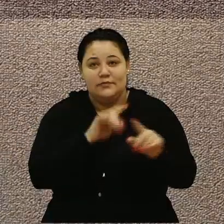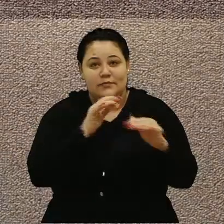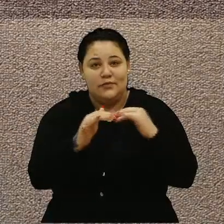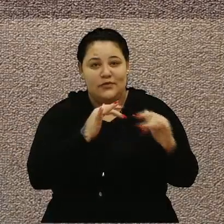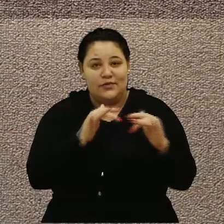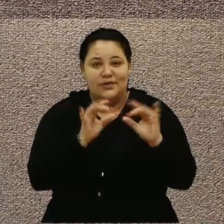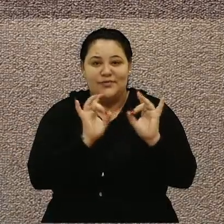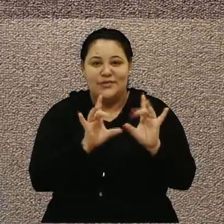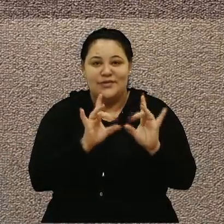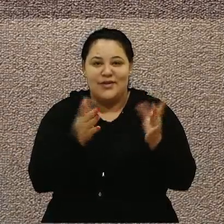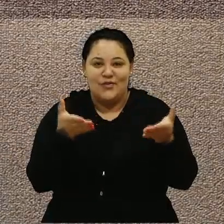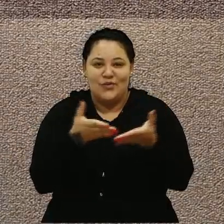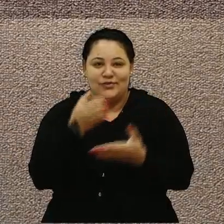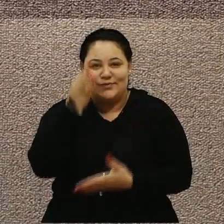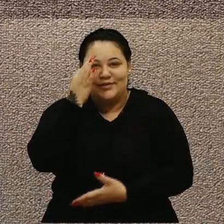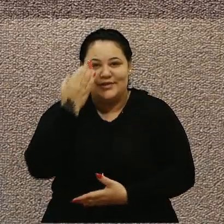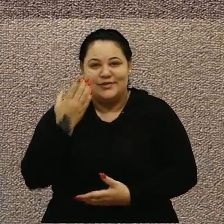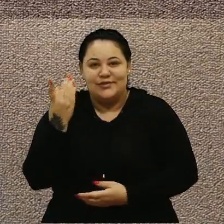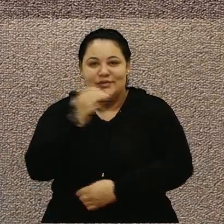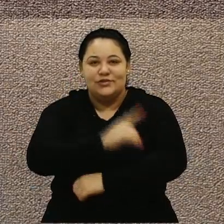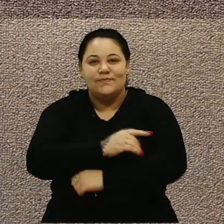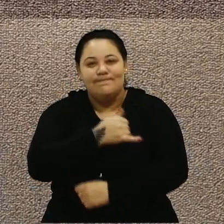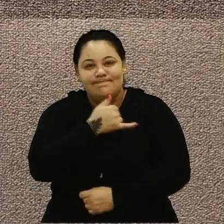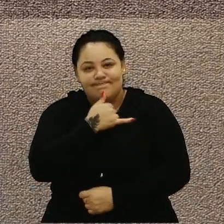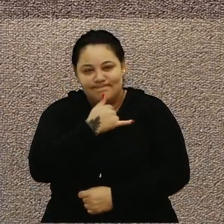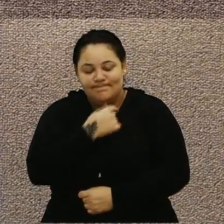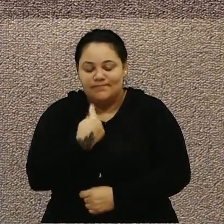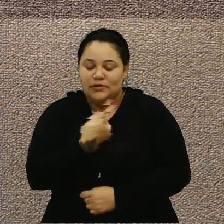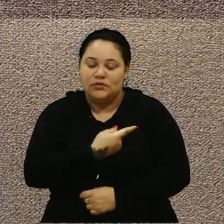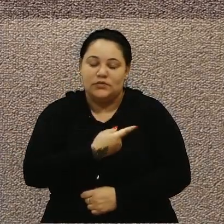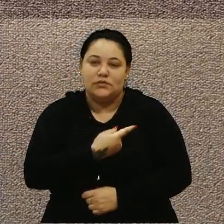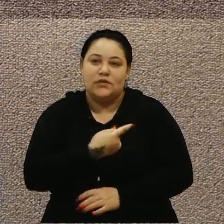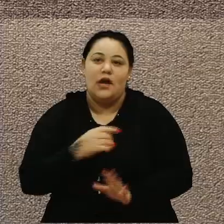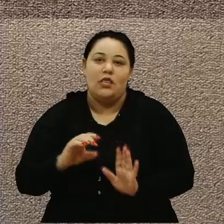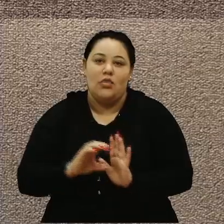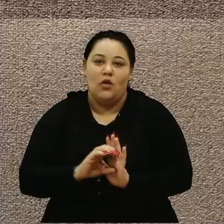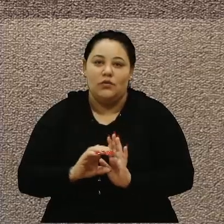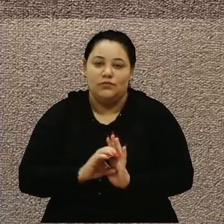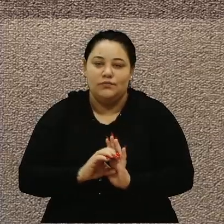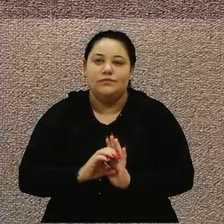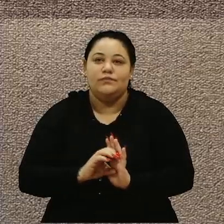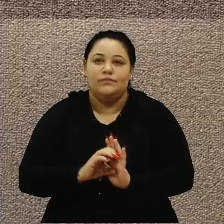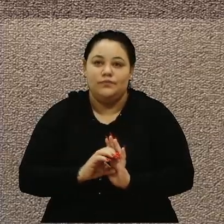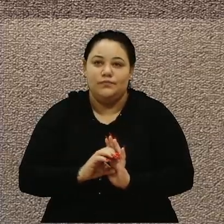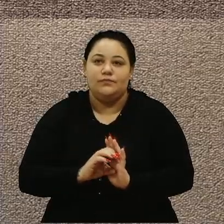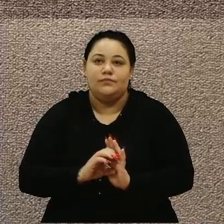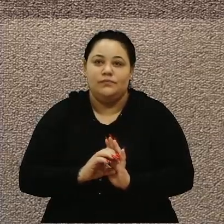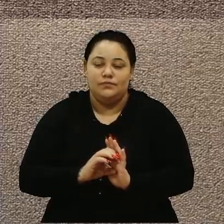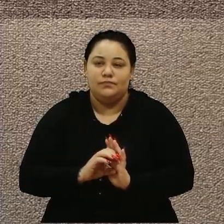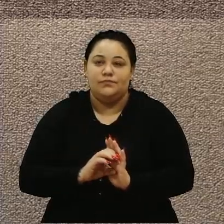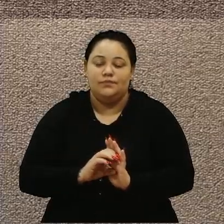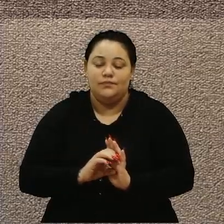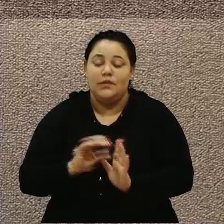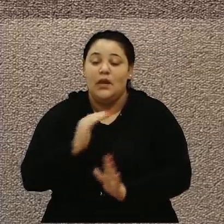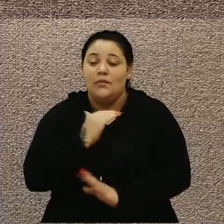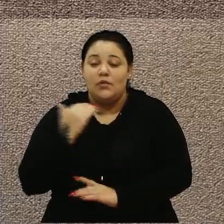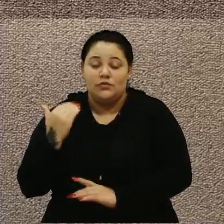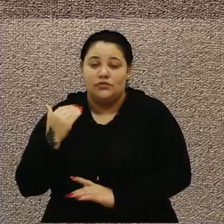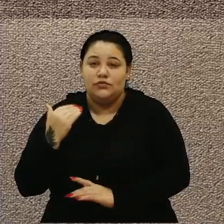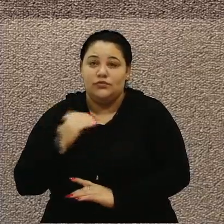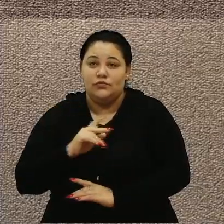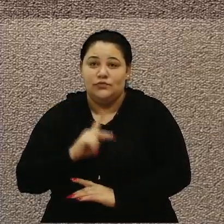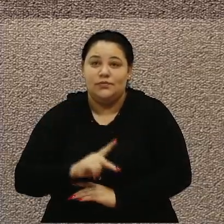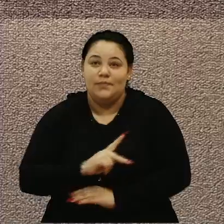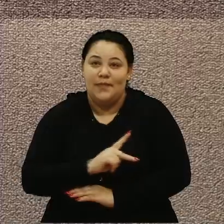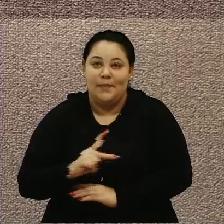aqui. Dia triste para nós católicos, pela passagem do Papa Francisco. E, aliás, ele fez sua